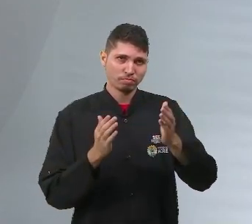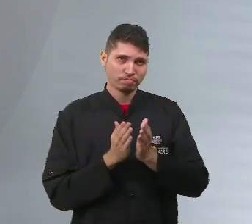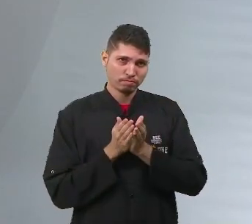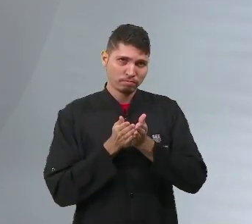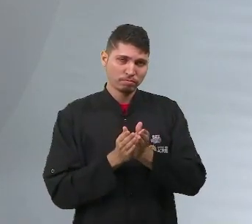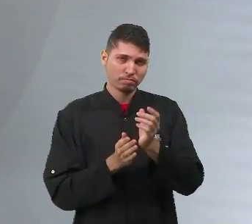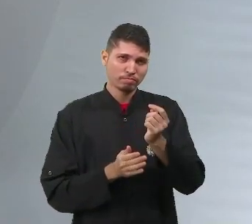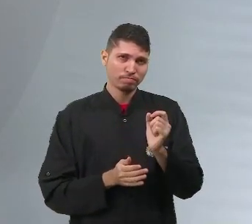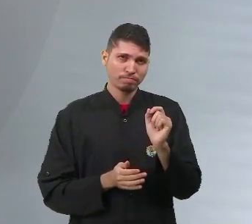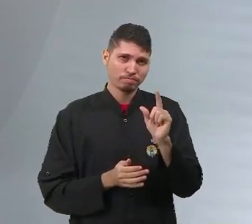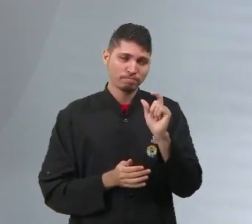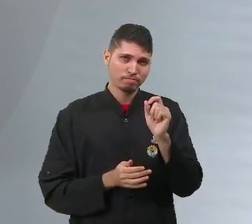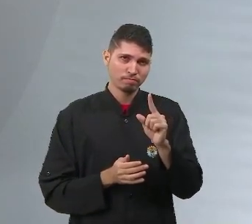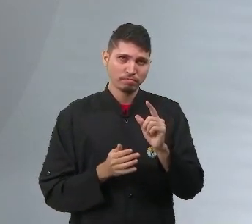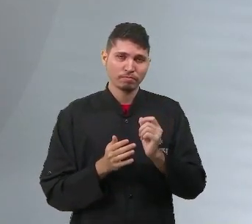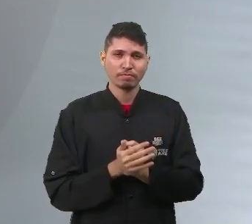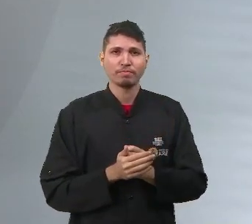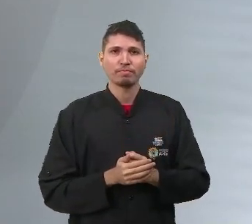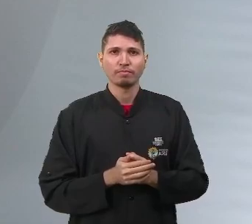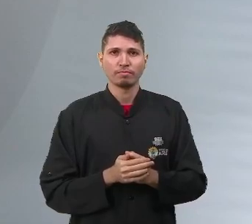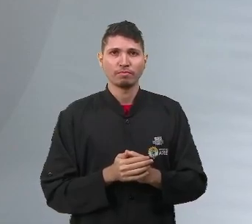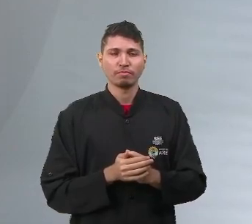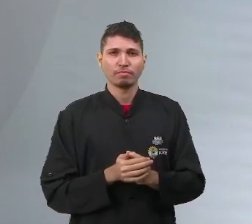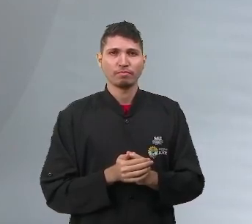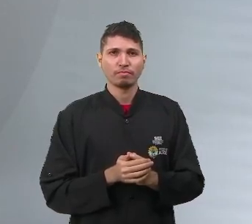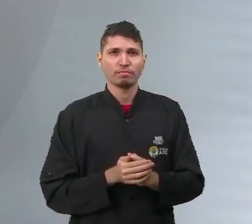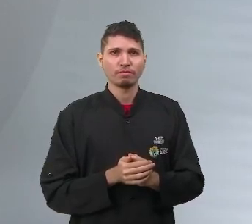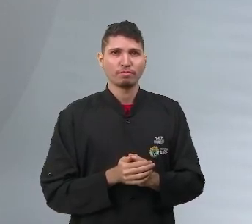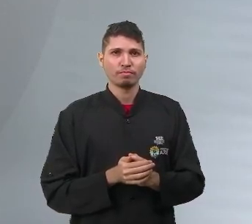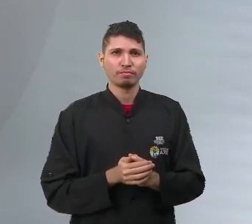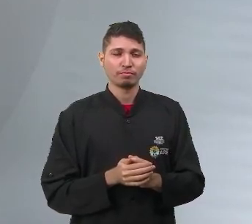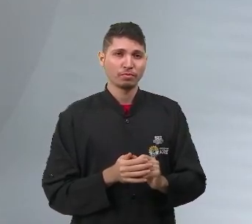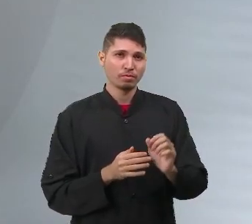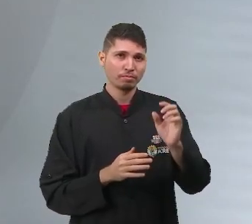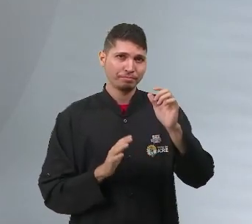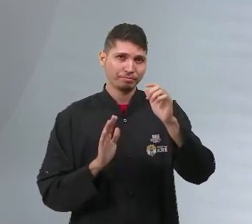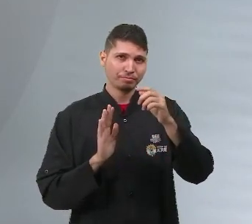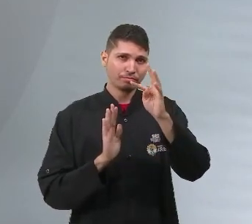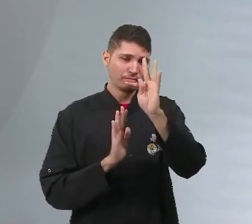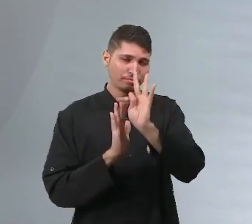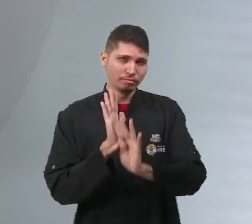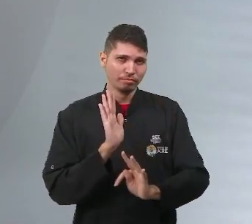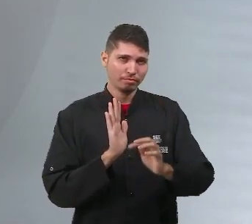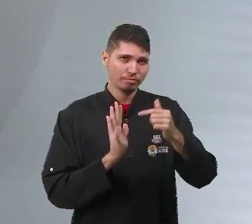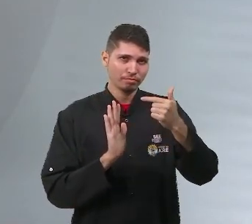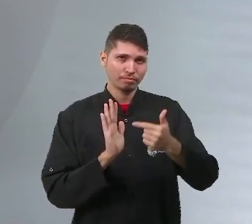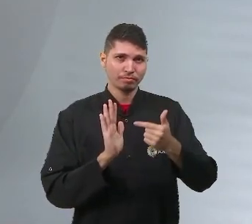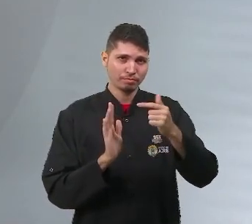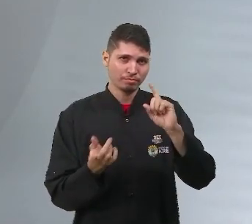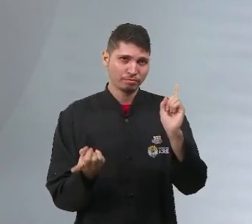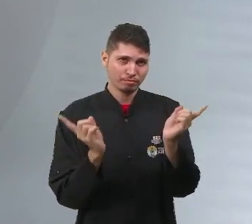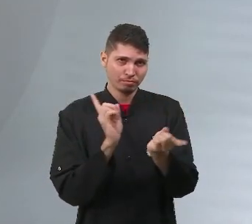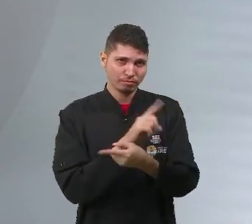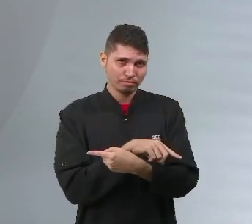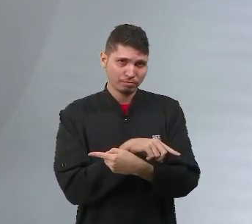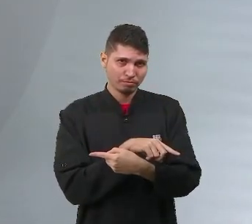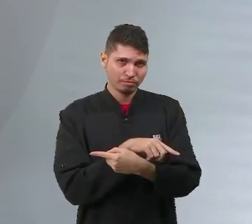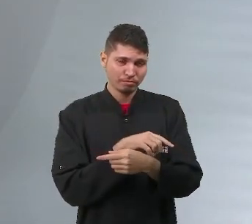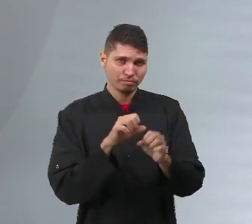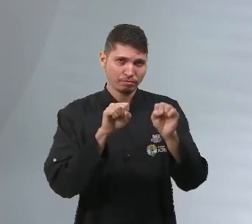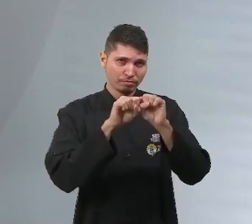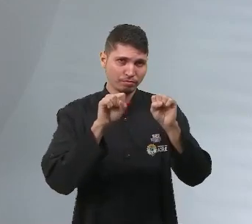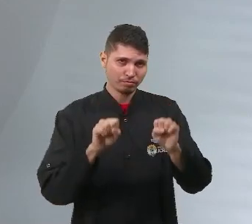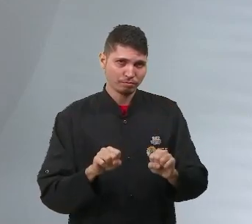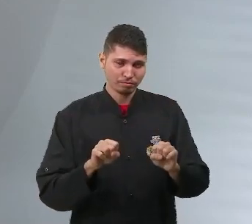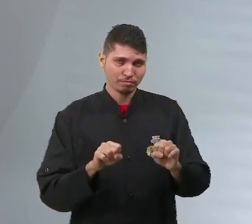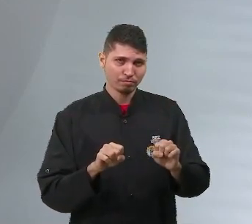ser marcado principalmente pela intervenção do Estado na economia. O segundo texto já vem como uma oposição ao mercantilismo. Mas lá na